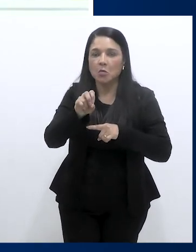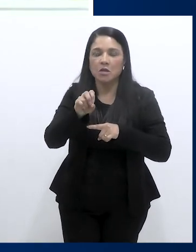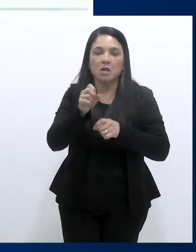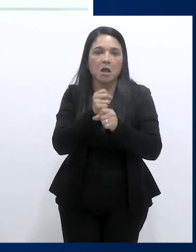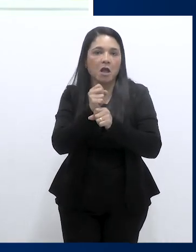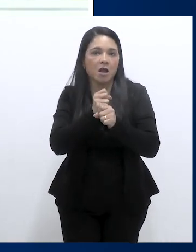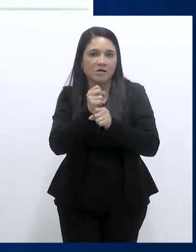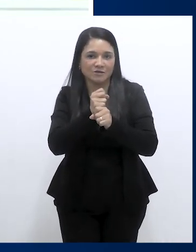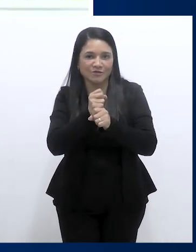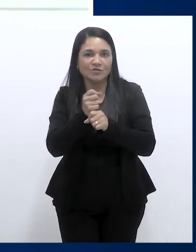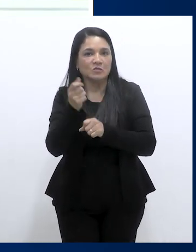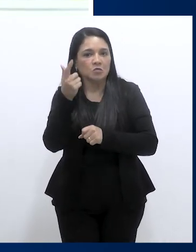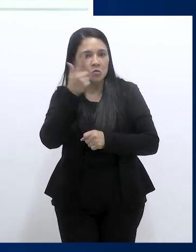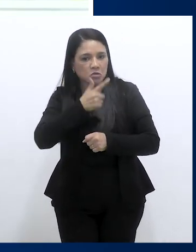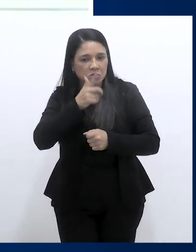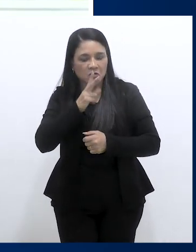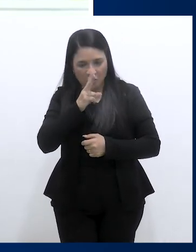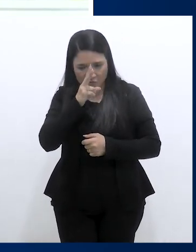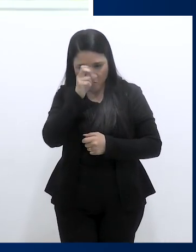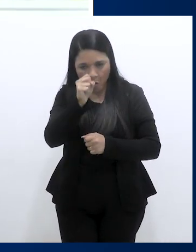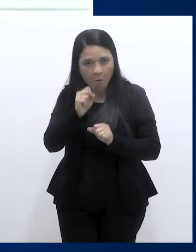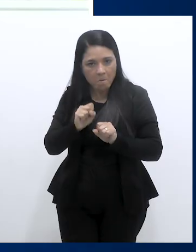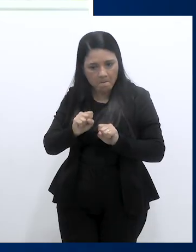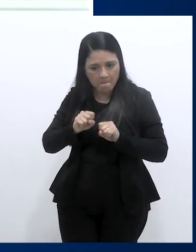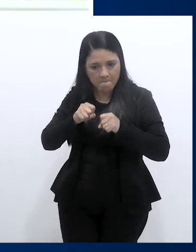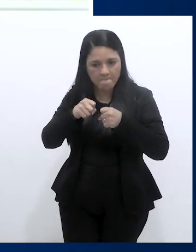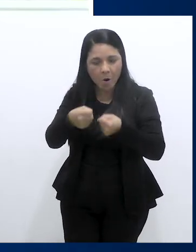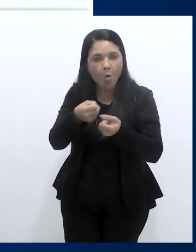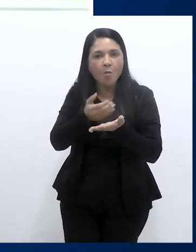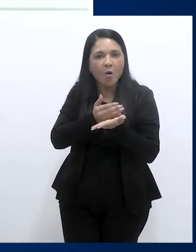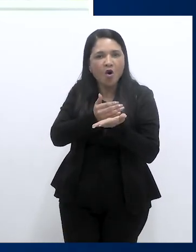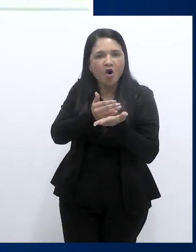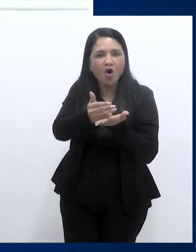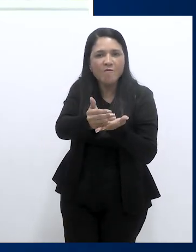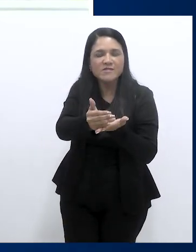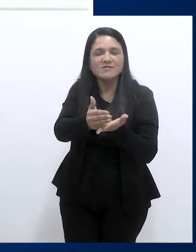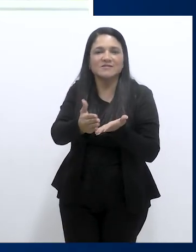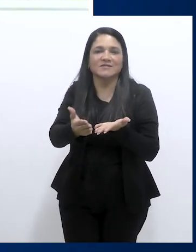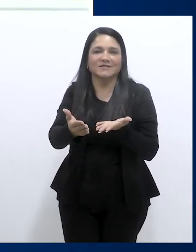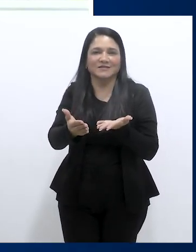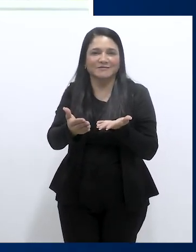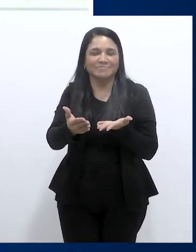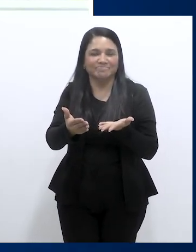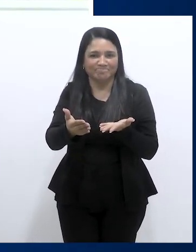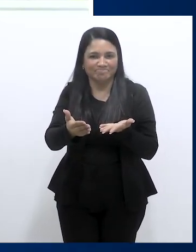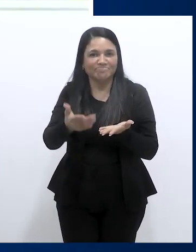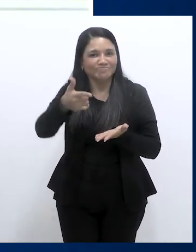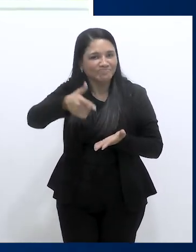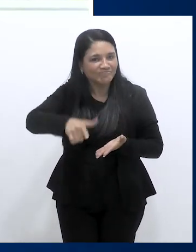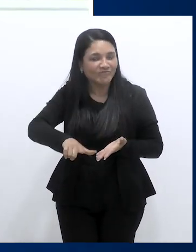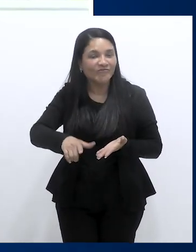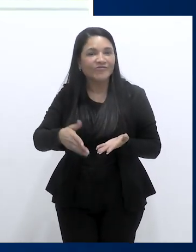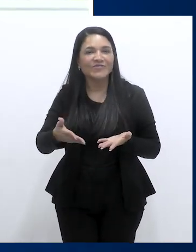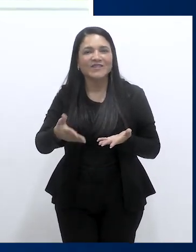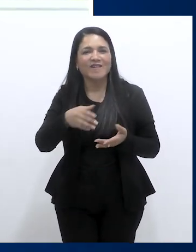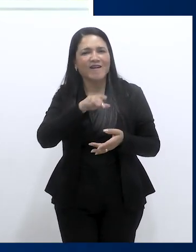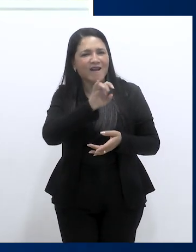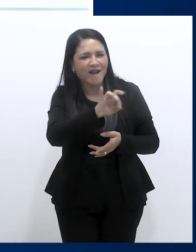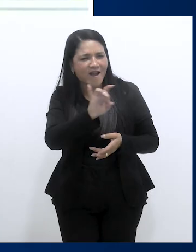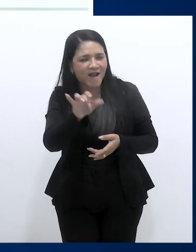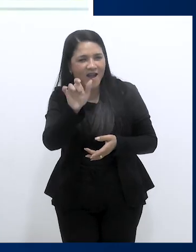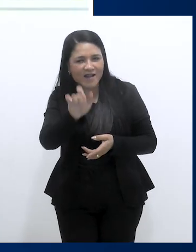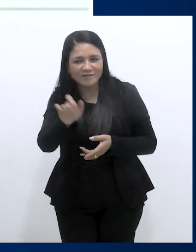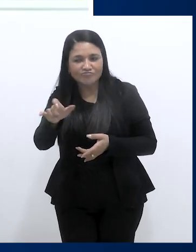de casada, sabe? Uau! Conseguiram força para se libertar, Recomeçar, né?